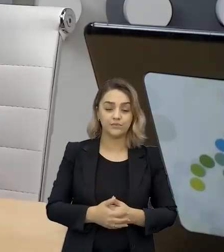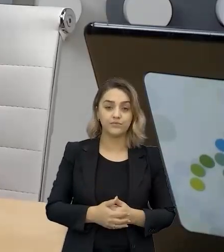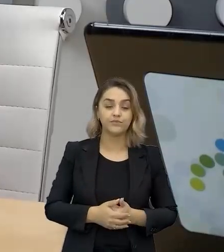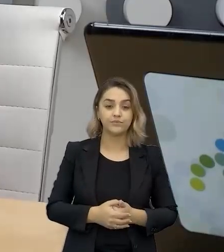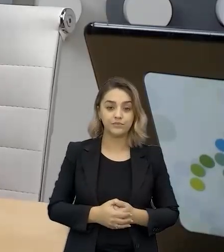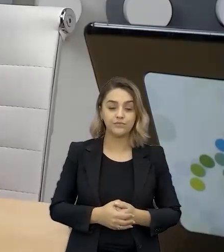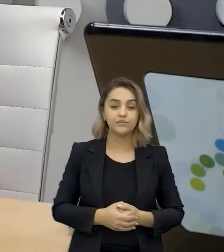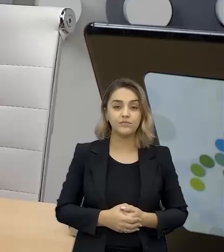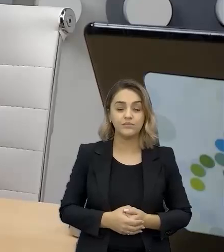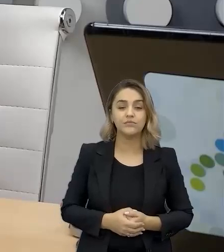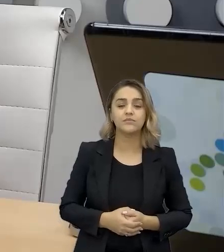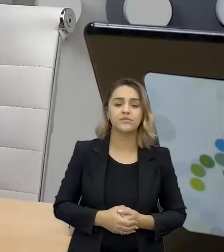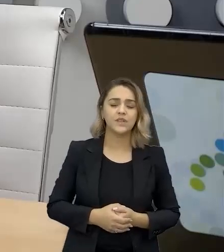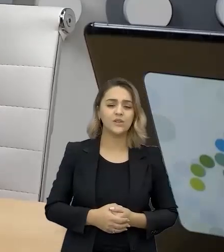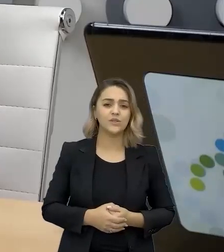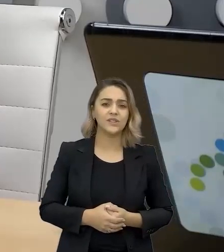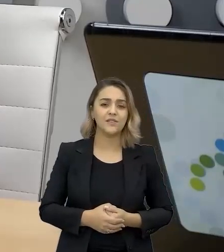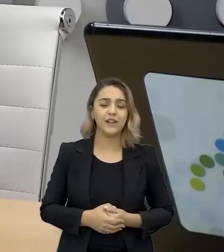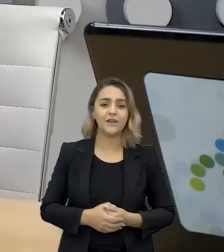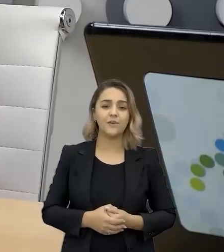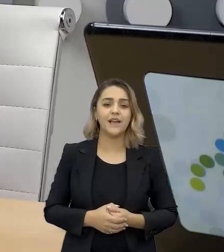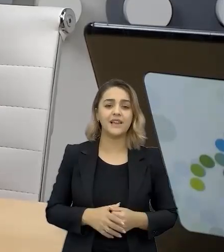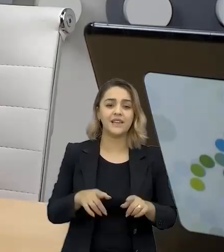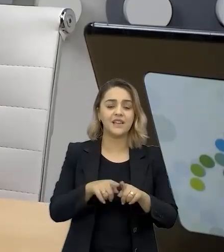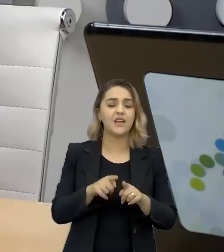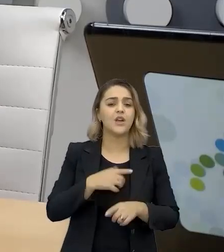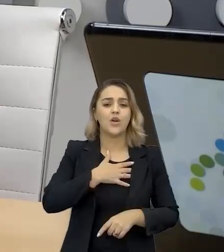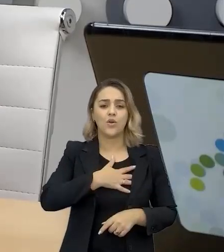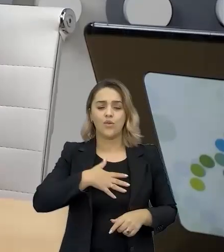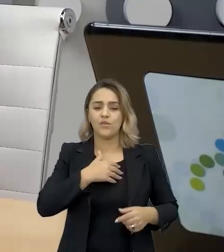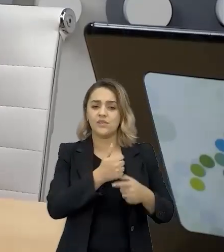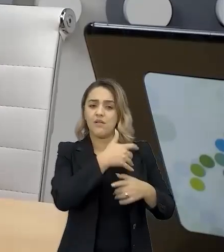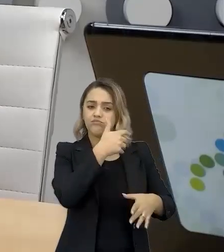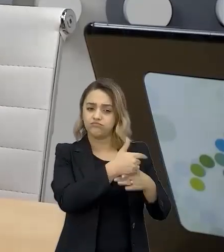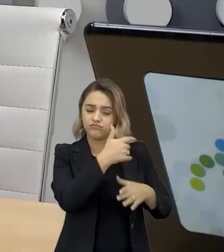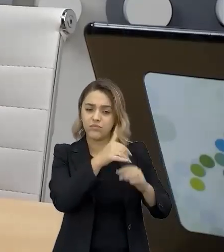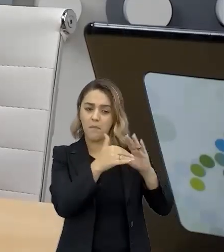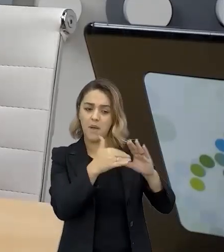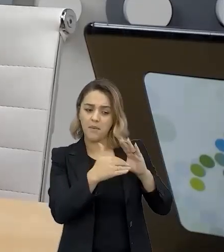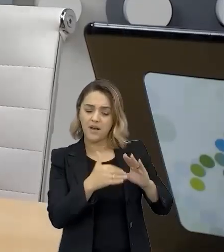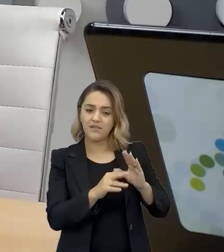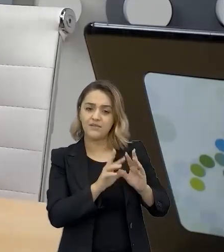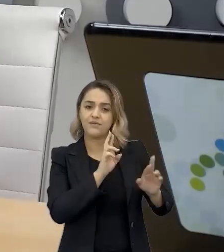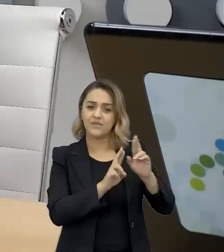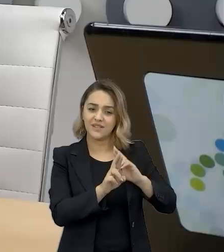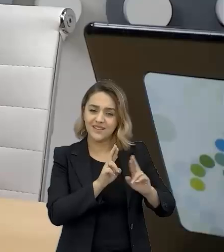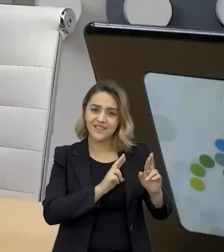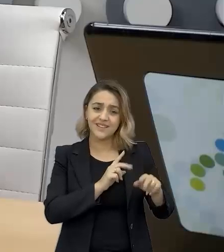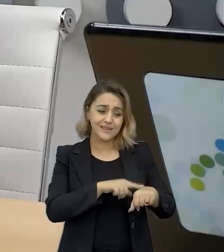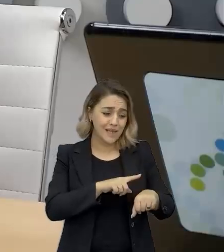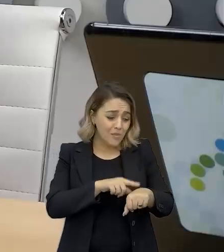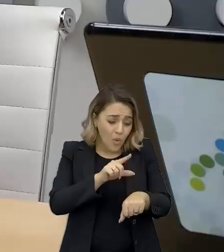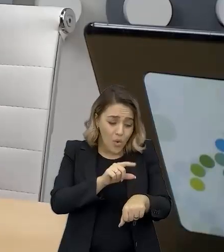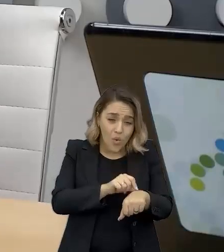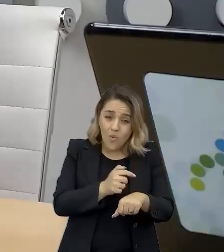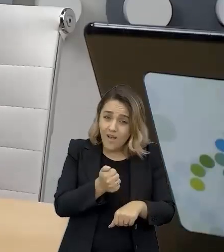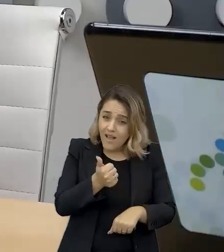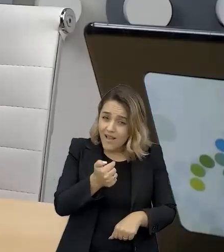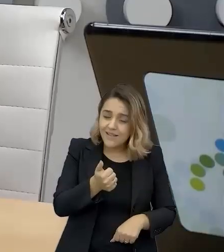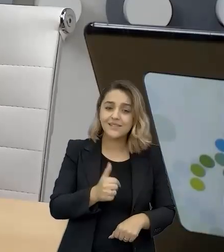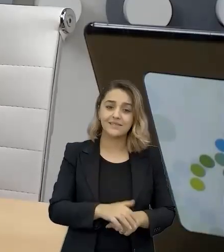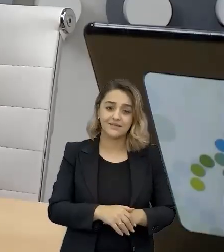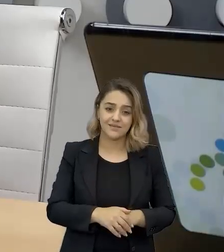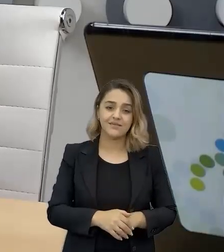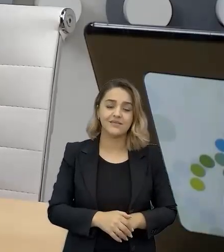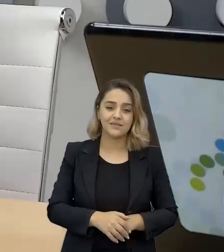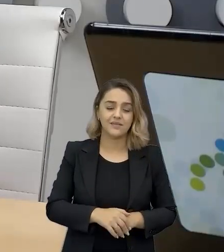Olha, eu tô gostando bastante da resposta. Não vou conseguir ler de todo mundo, porque nós temos só mais um pouquinho de tempo. Mas eu vou ler